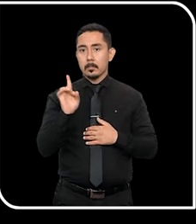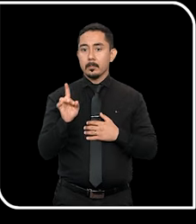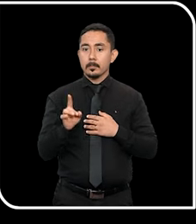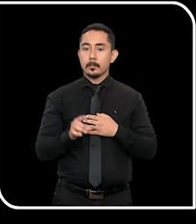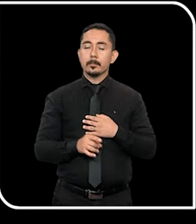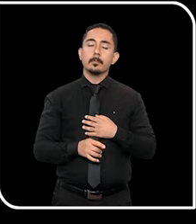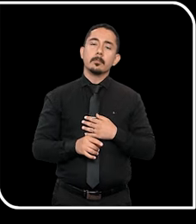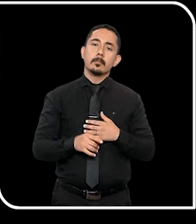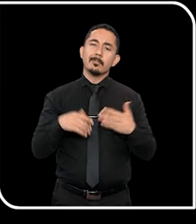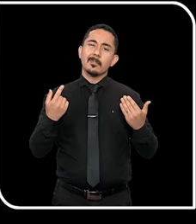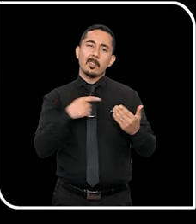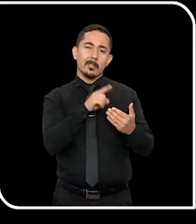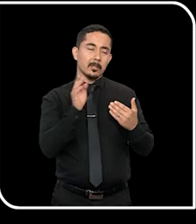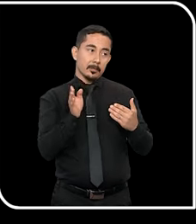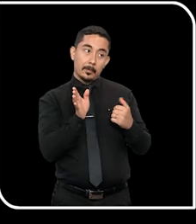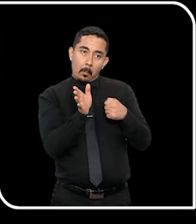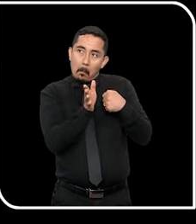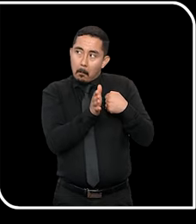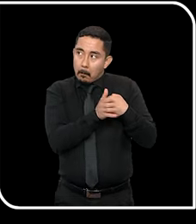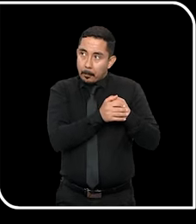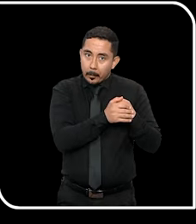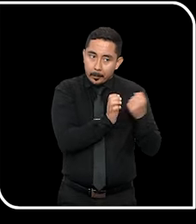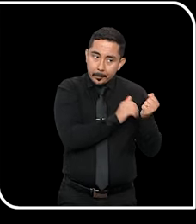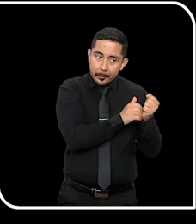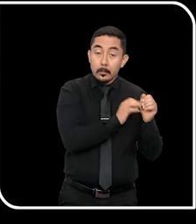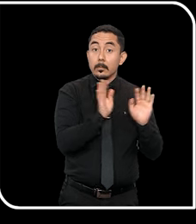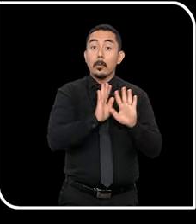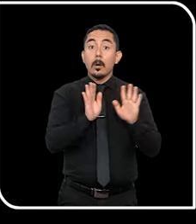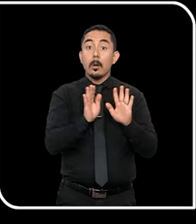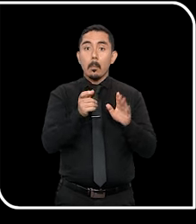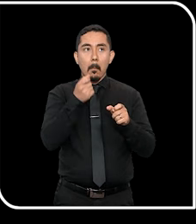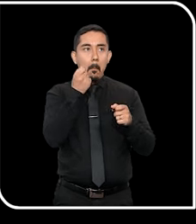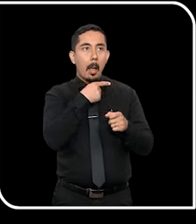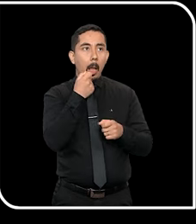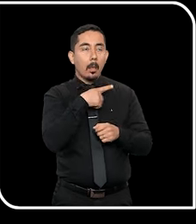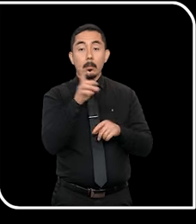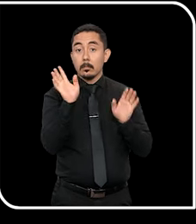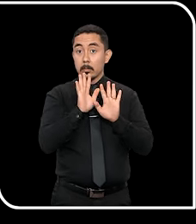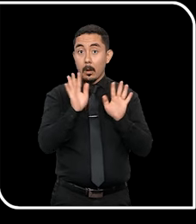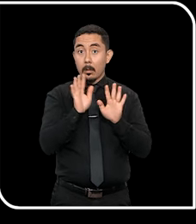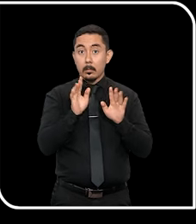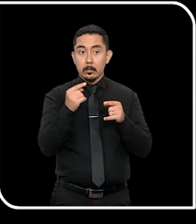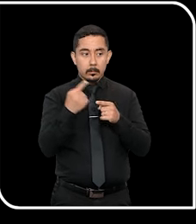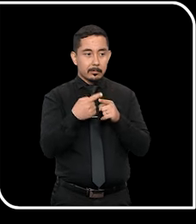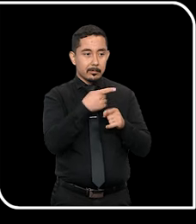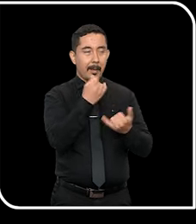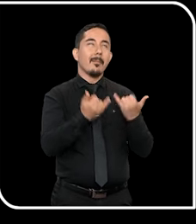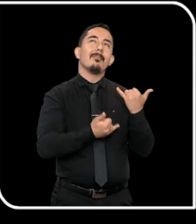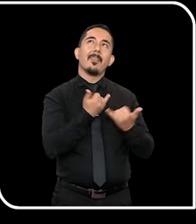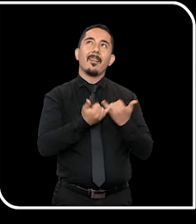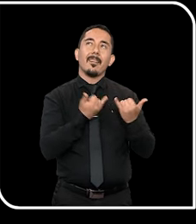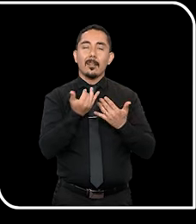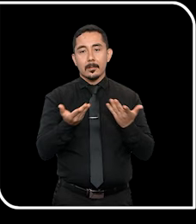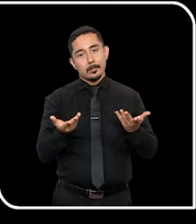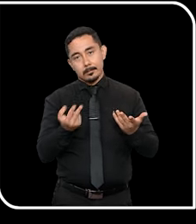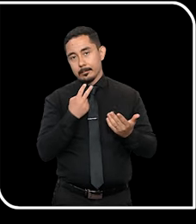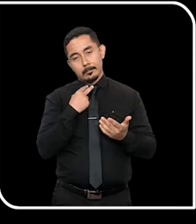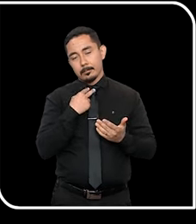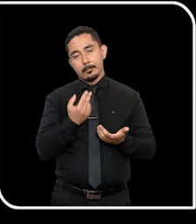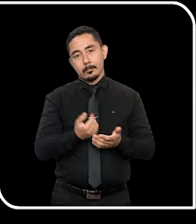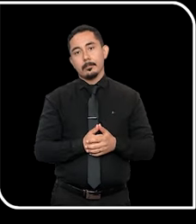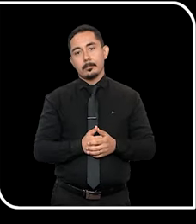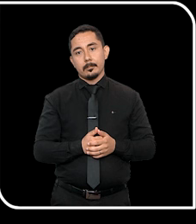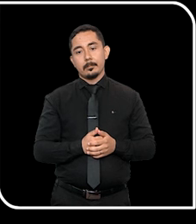tá então não invisibilizam piada porque isso aqui é um capacitismo Recreativo